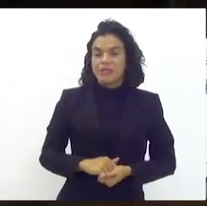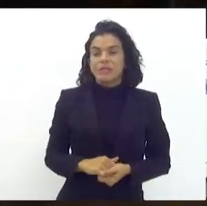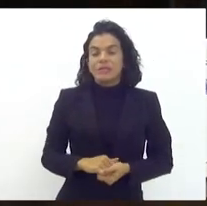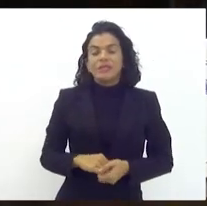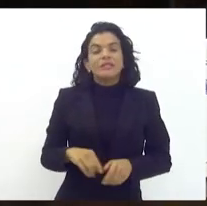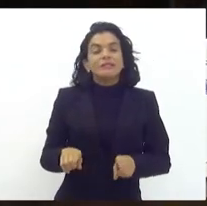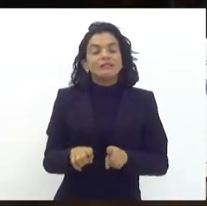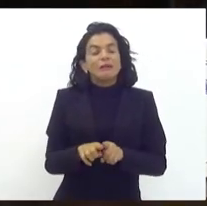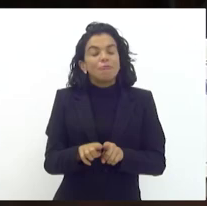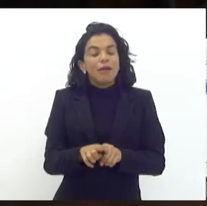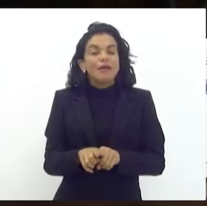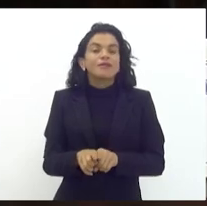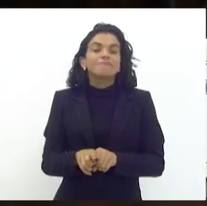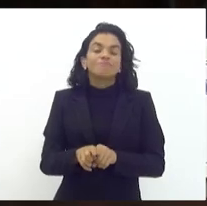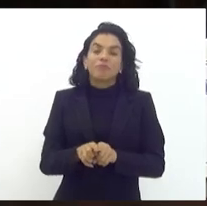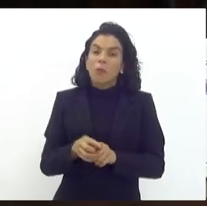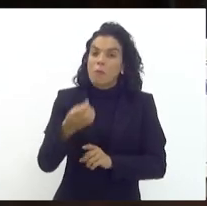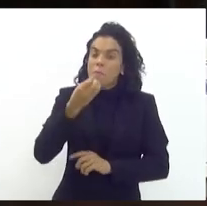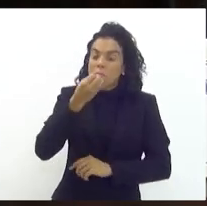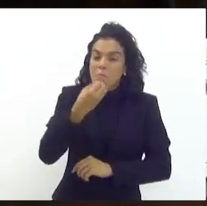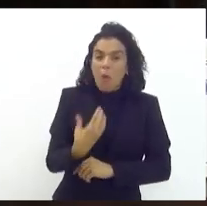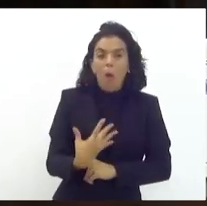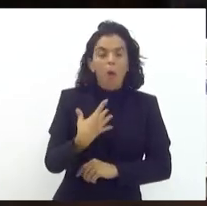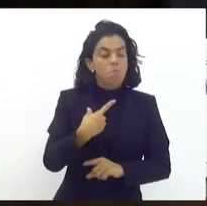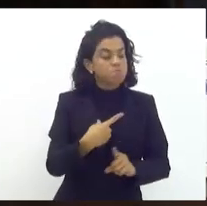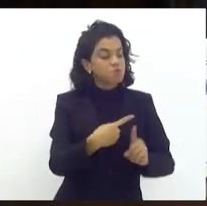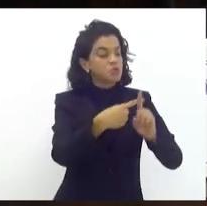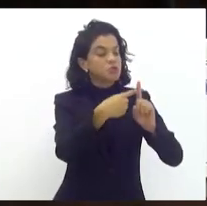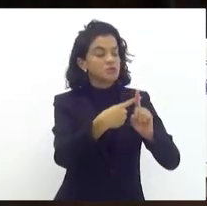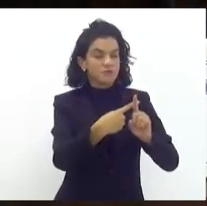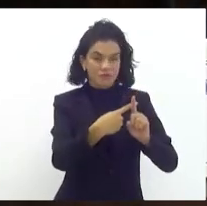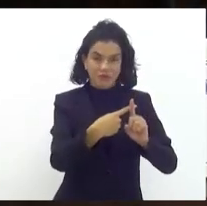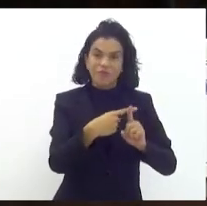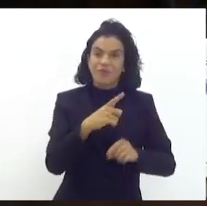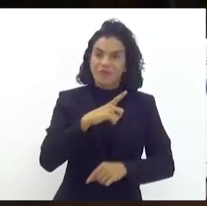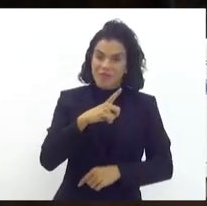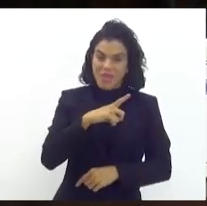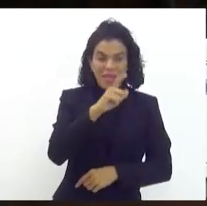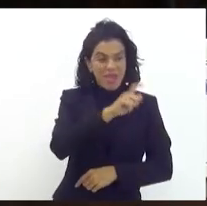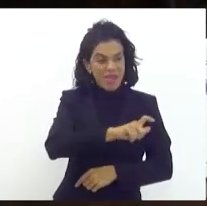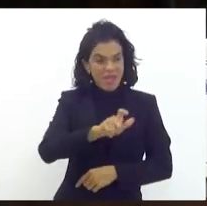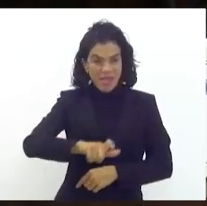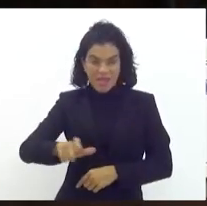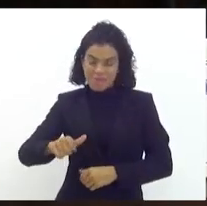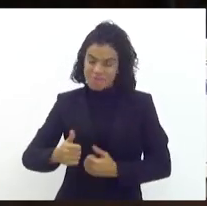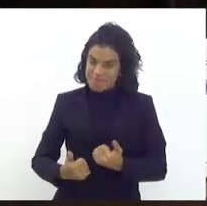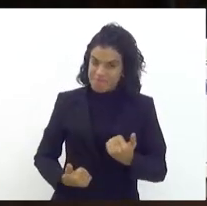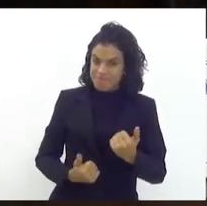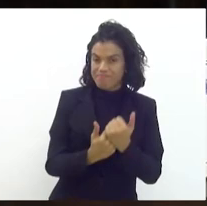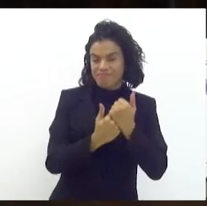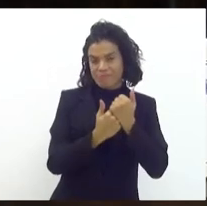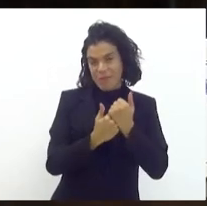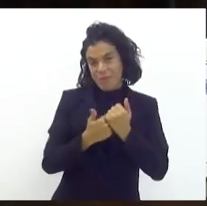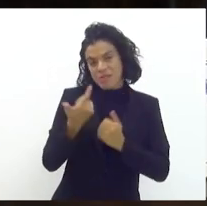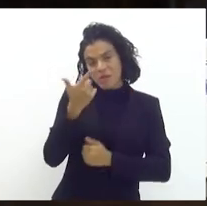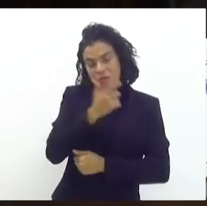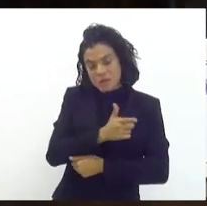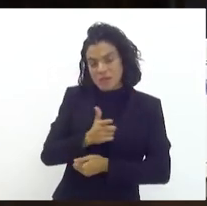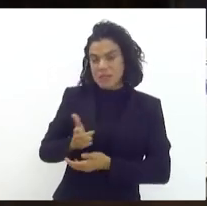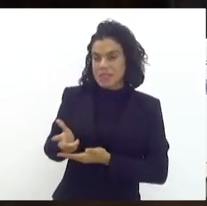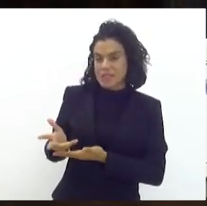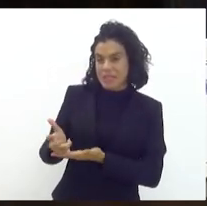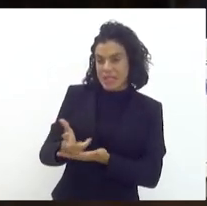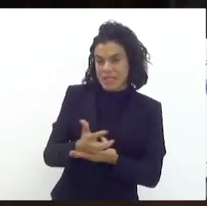vantagem de tê-los como o grande Carro Chefe para que a gente pudesse promover a arrecadação tão